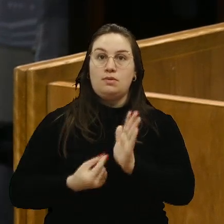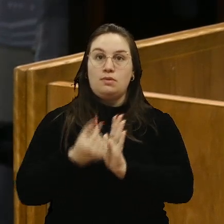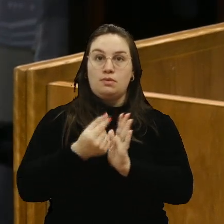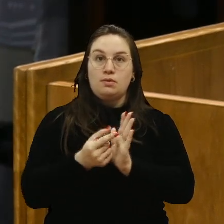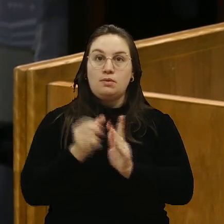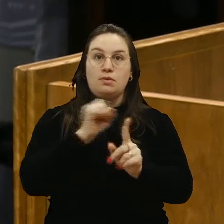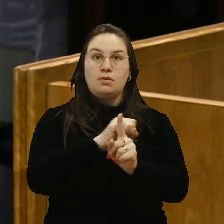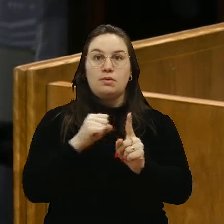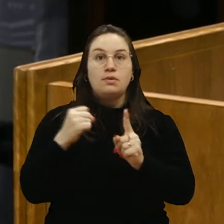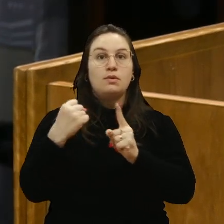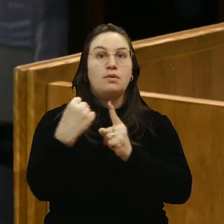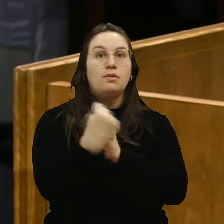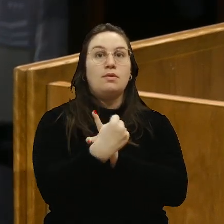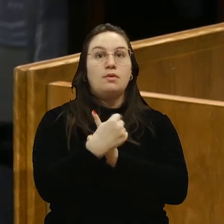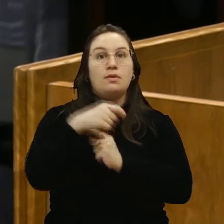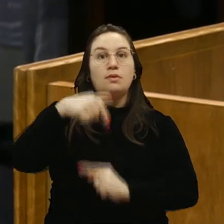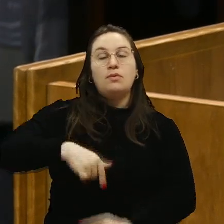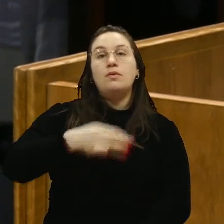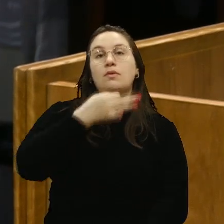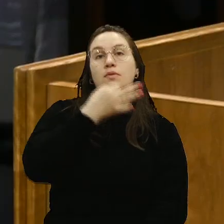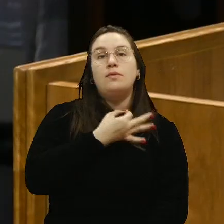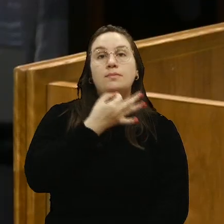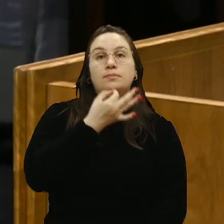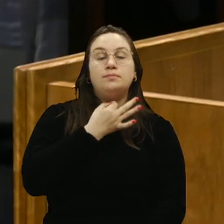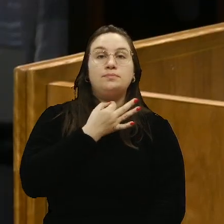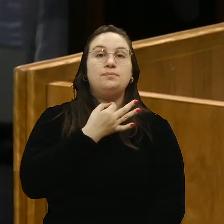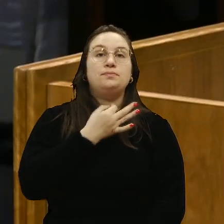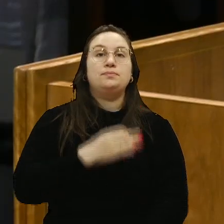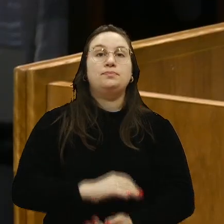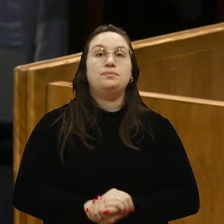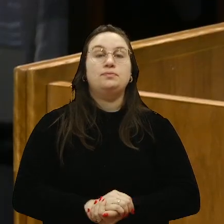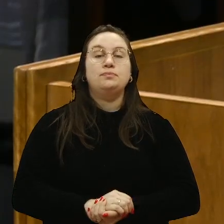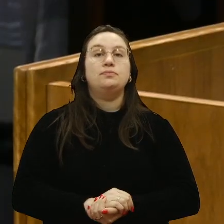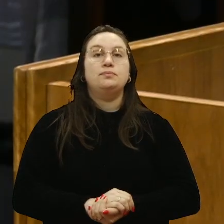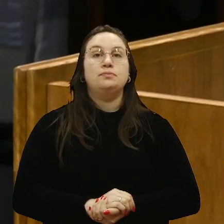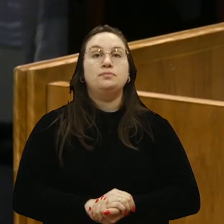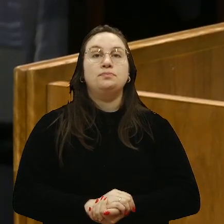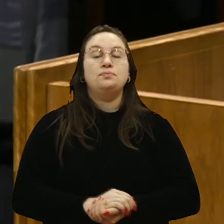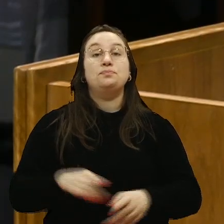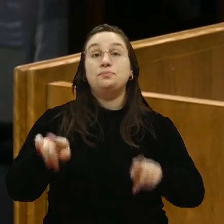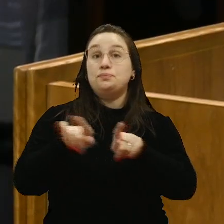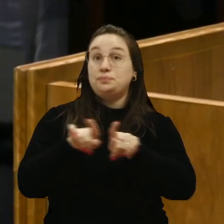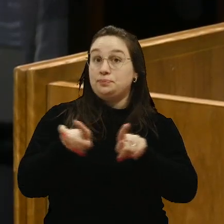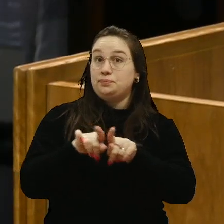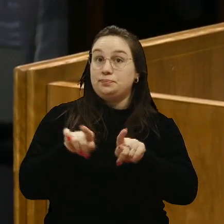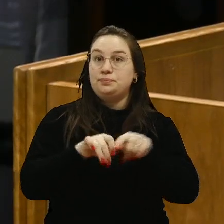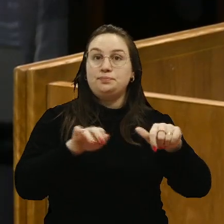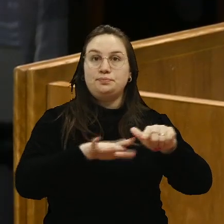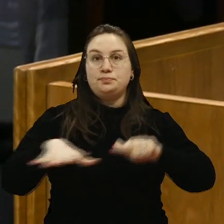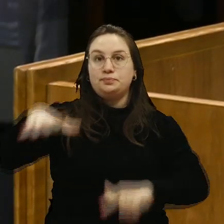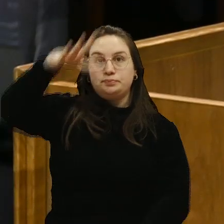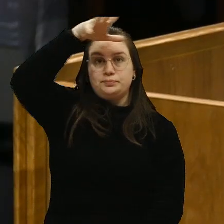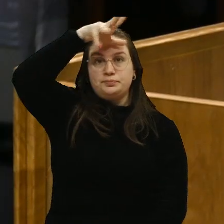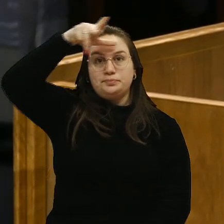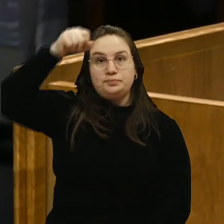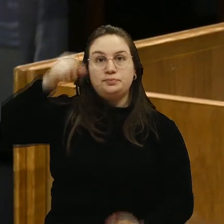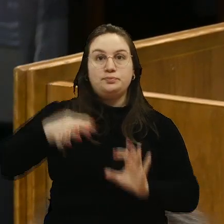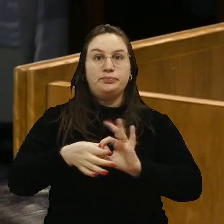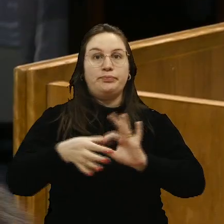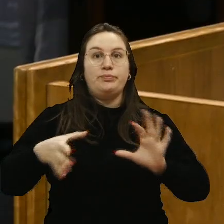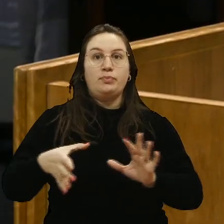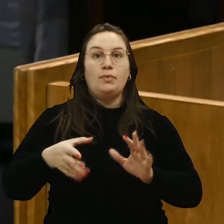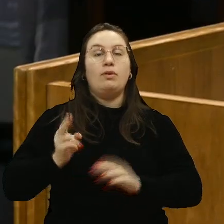e social deste município. Além disso, da Semana Municipal permitirá a